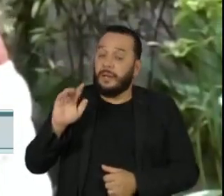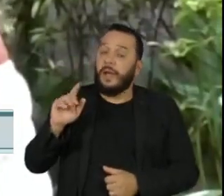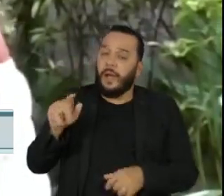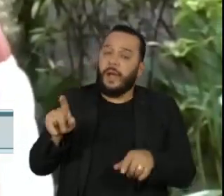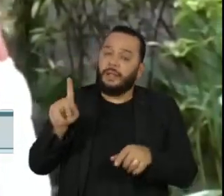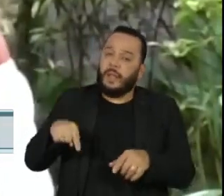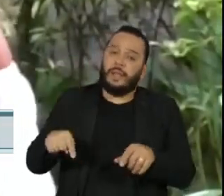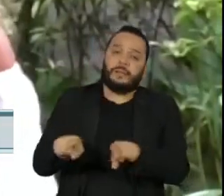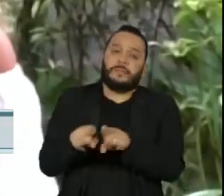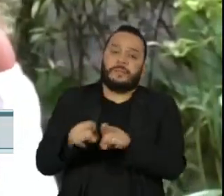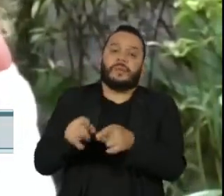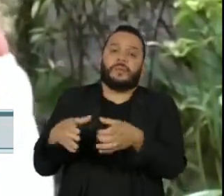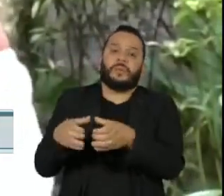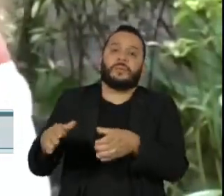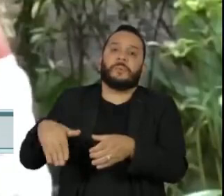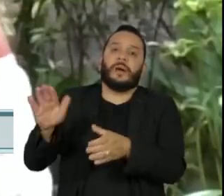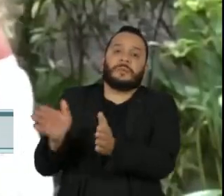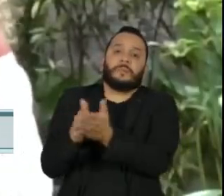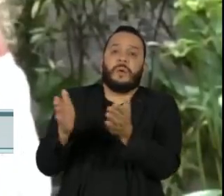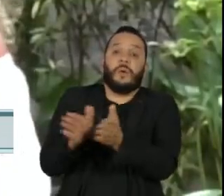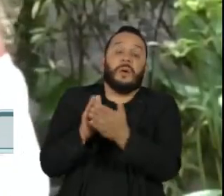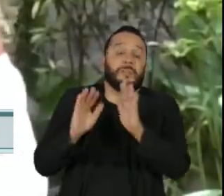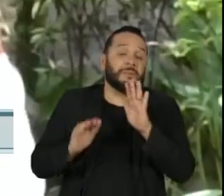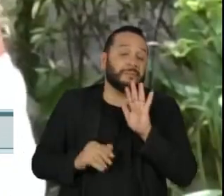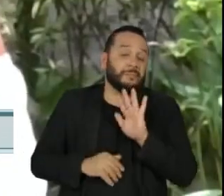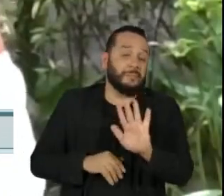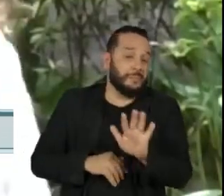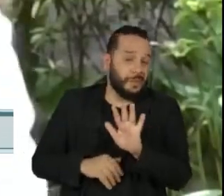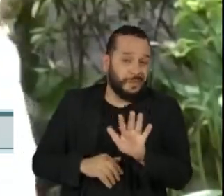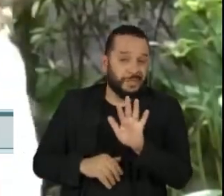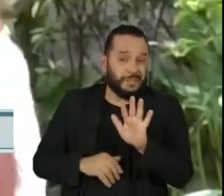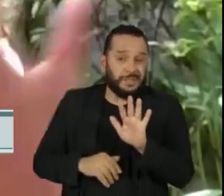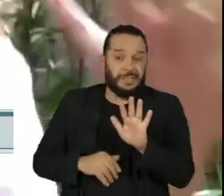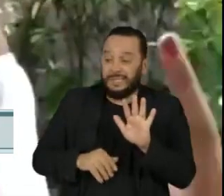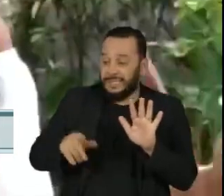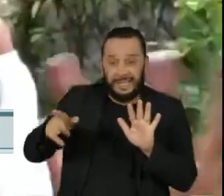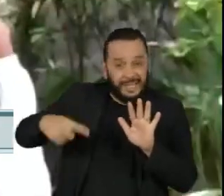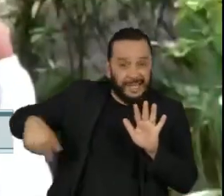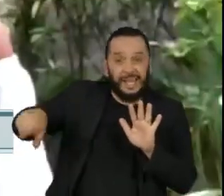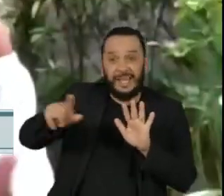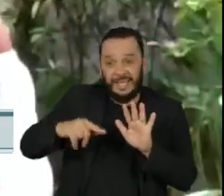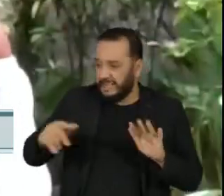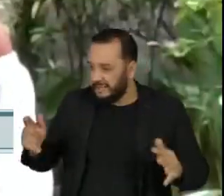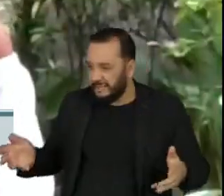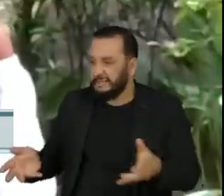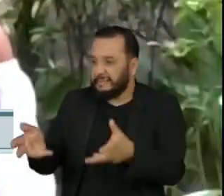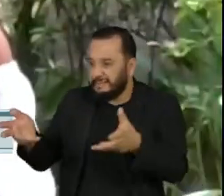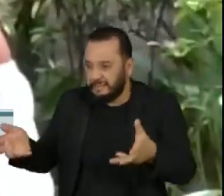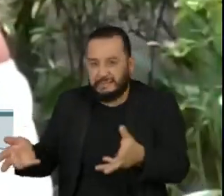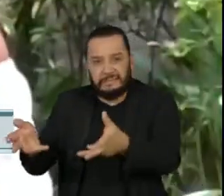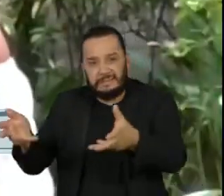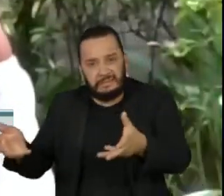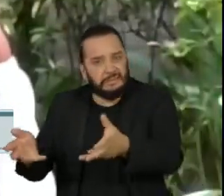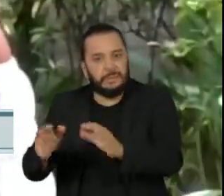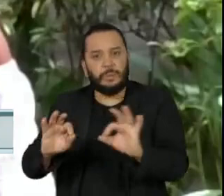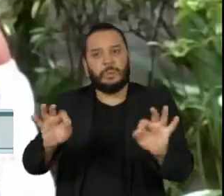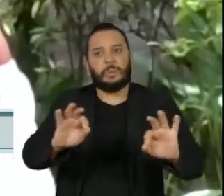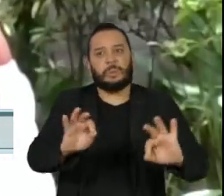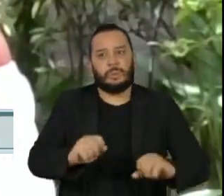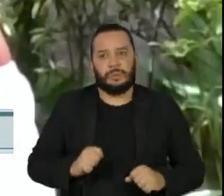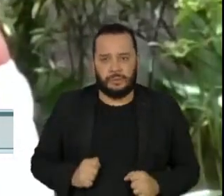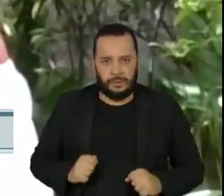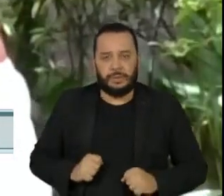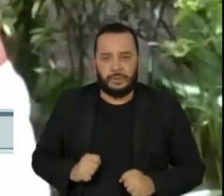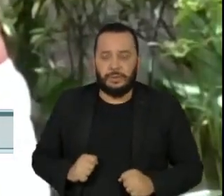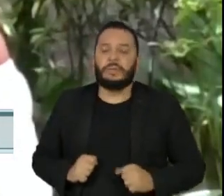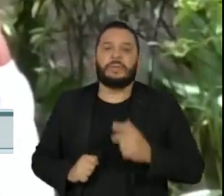mais pobres. Mesmo assim, a gente sabe que não são os mais... não está nesse recorte, não está sendo tão atendido. Então, acho